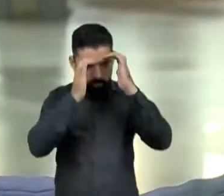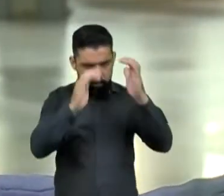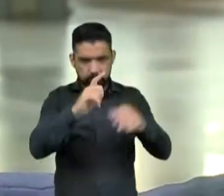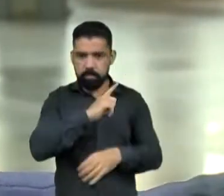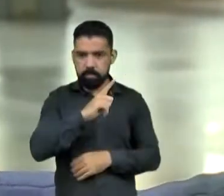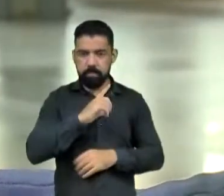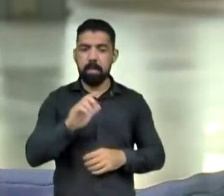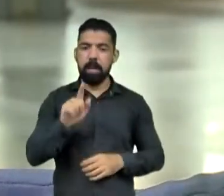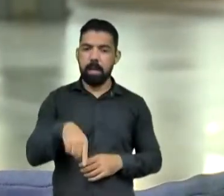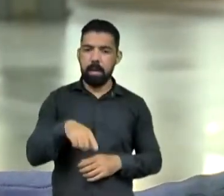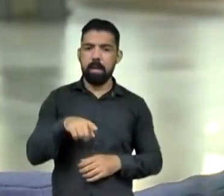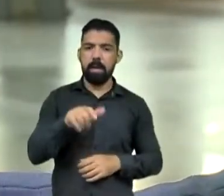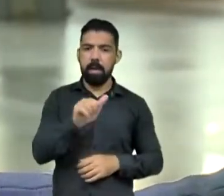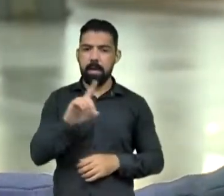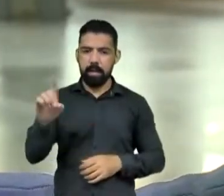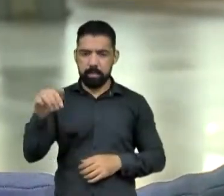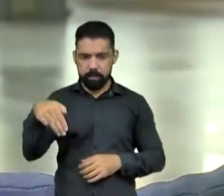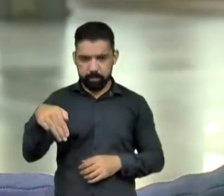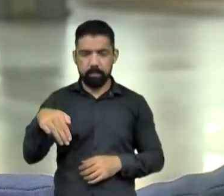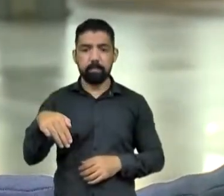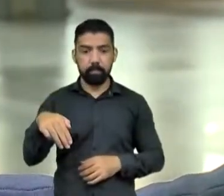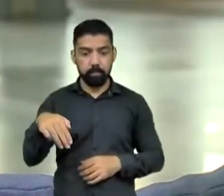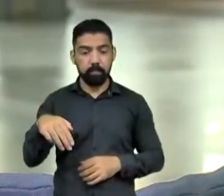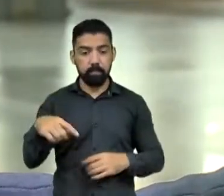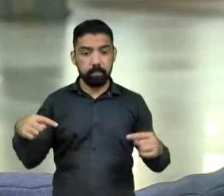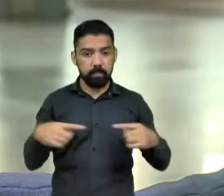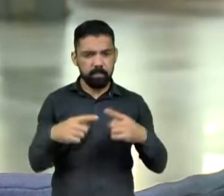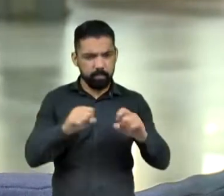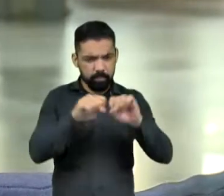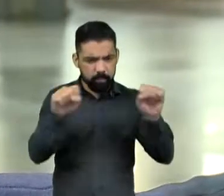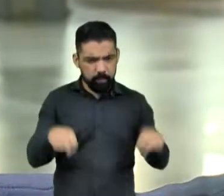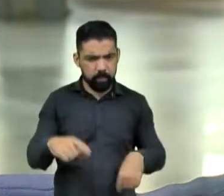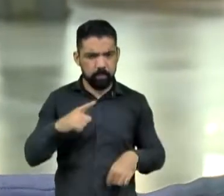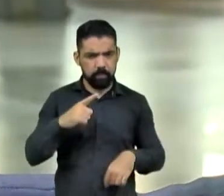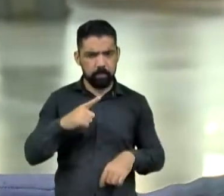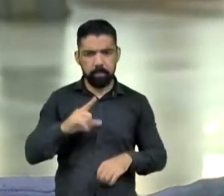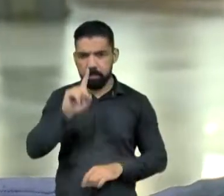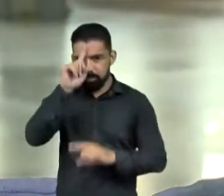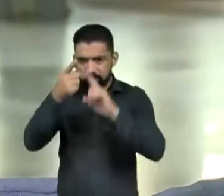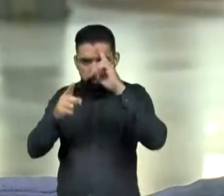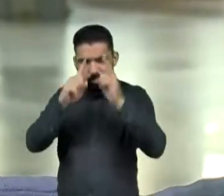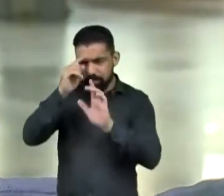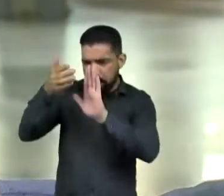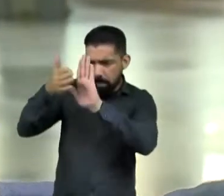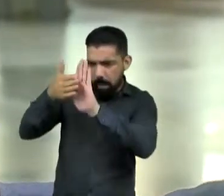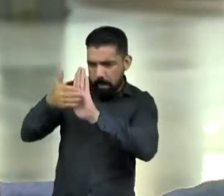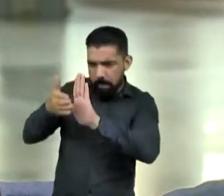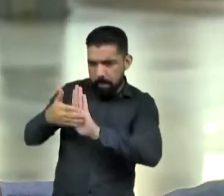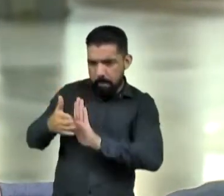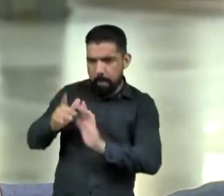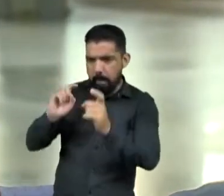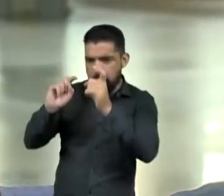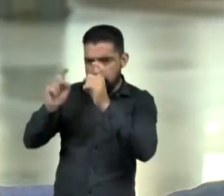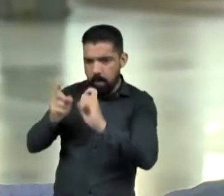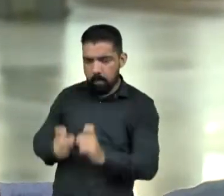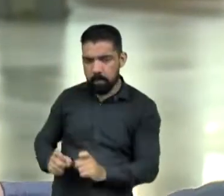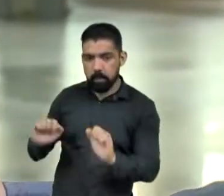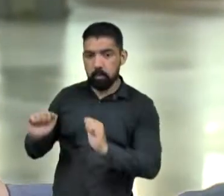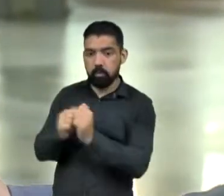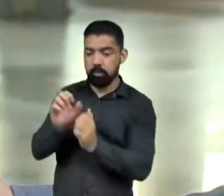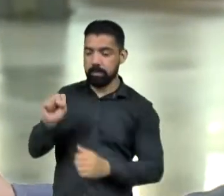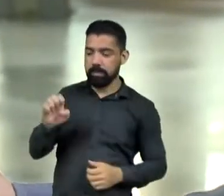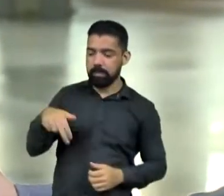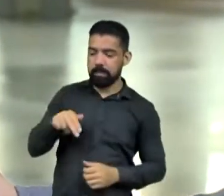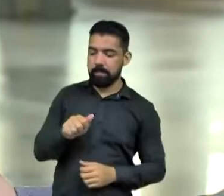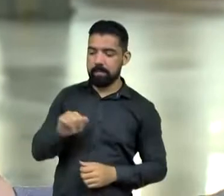administração sistêmica. Então, a ideia realmente surgiu de todas essas conversas junto ao SENAI, desse